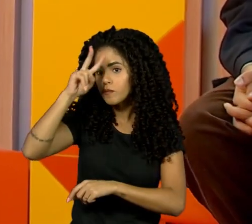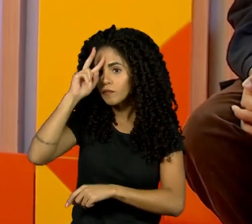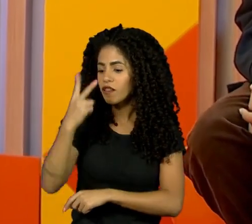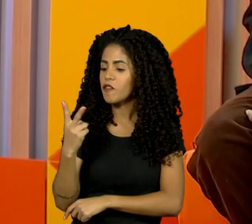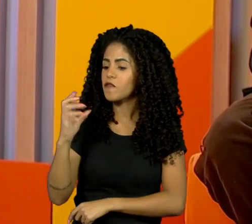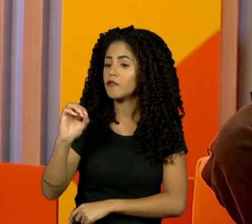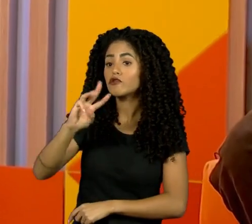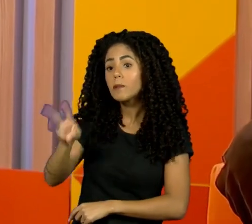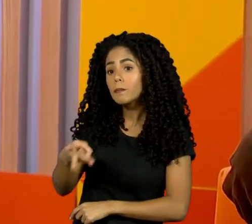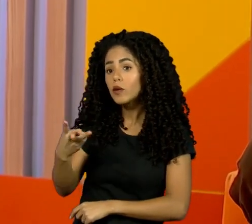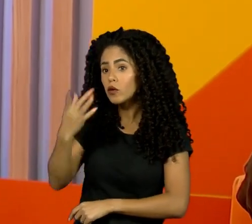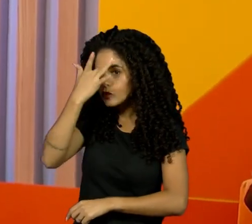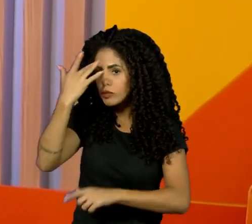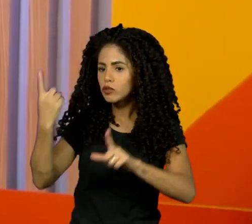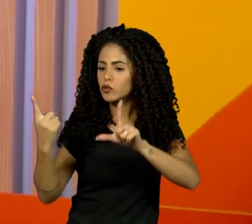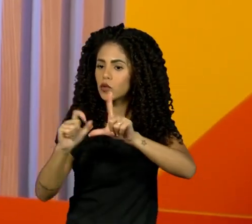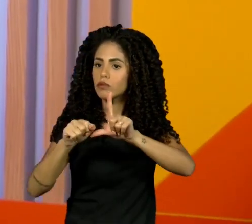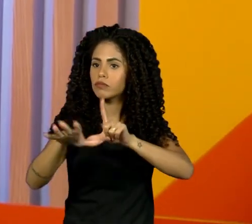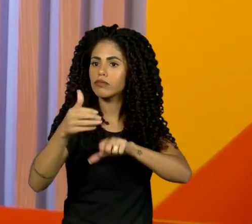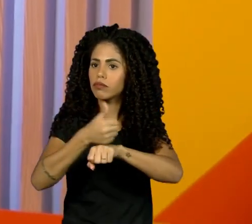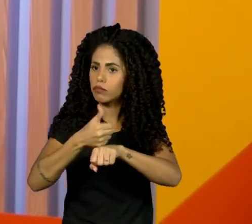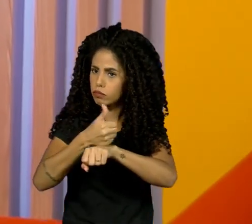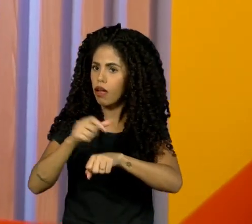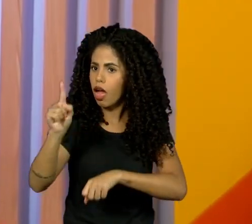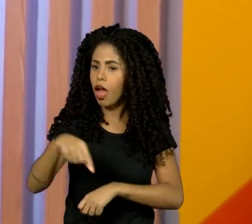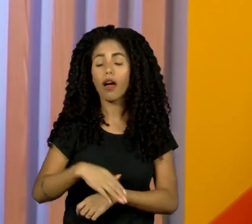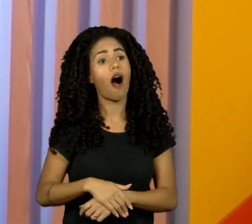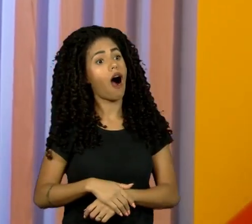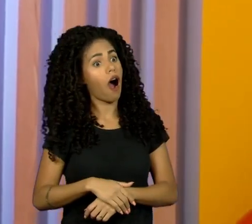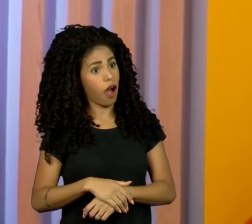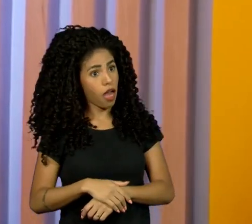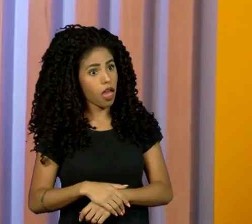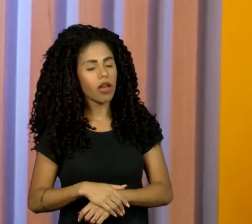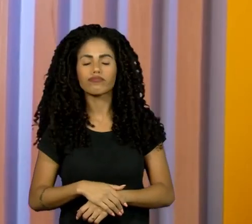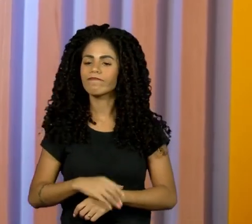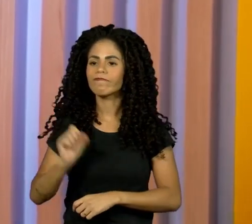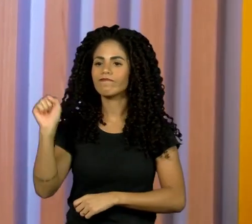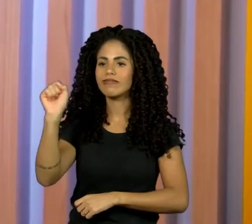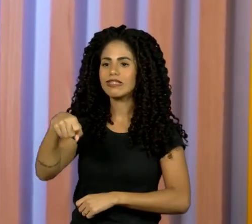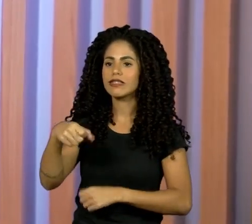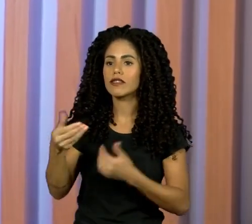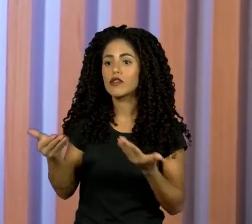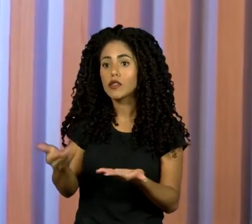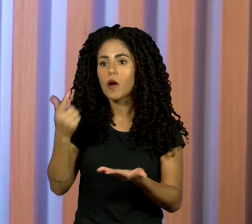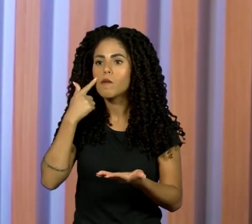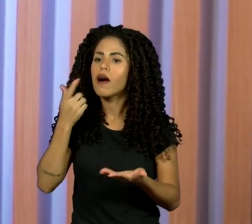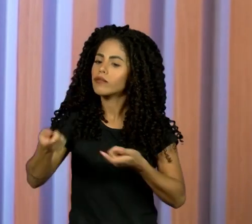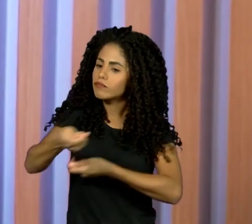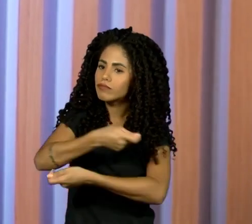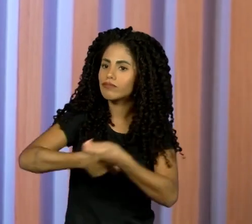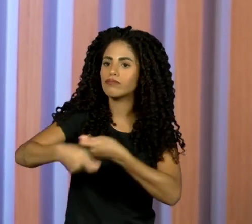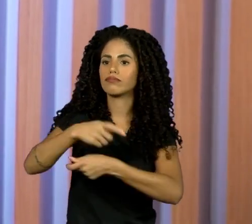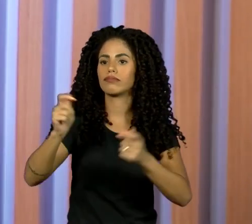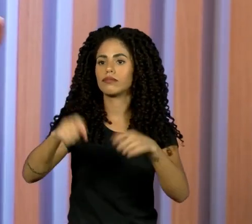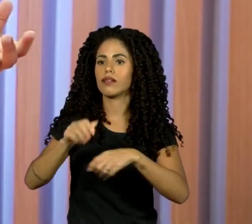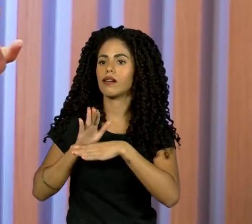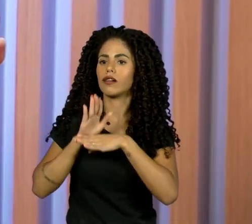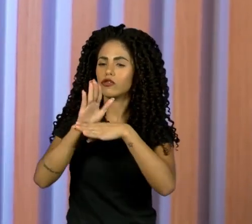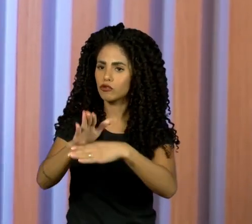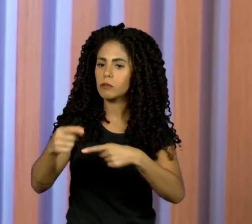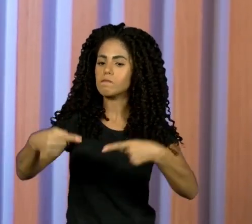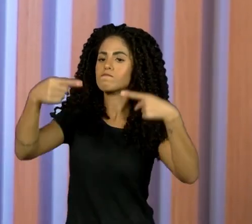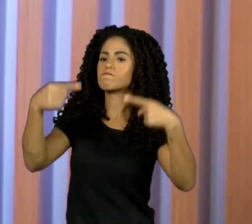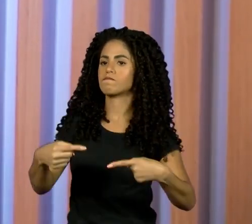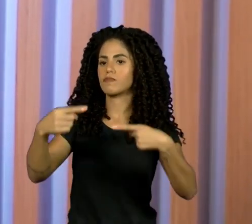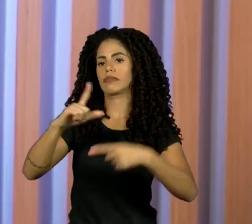de influenciadores. Né? Então, isso demonstra a potência do mercado, né, dessa economia criativa que gira muito e, obviamente, traz muitos